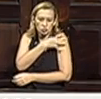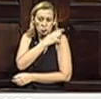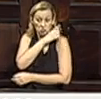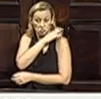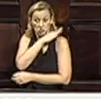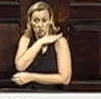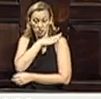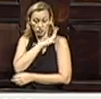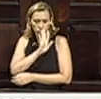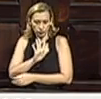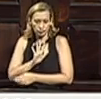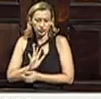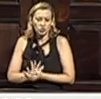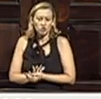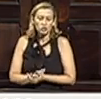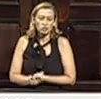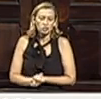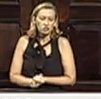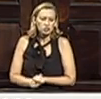emendei